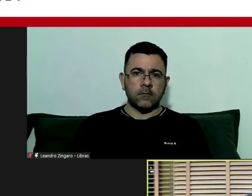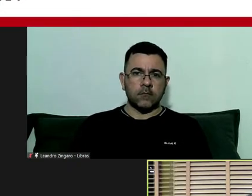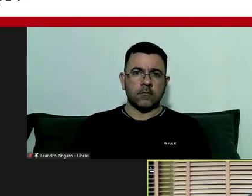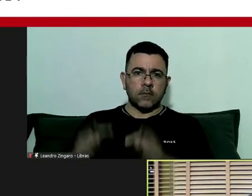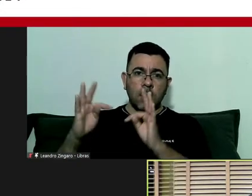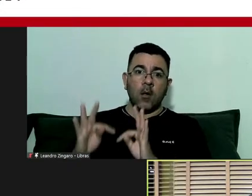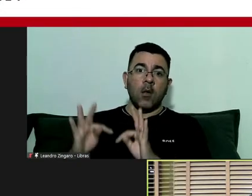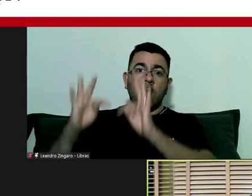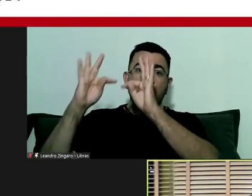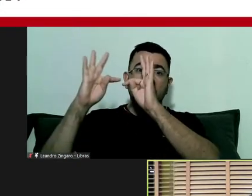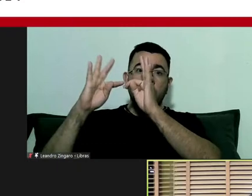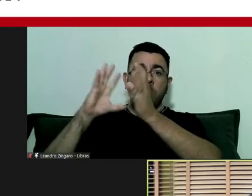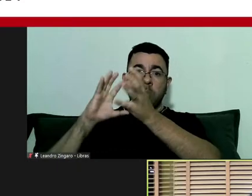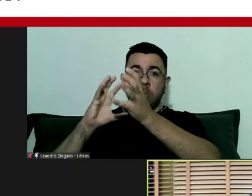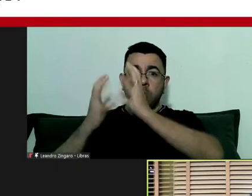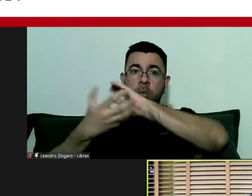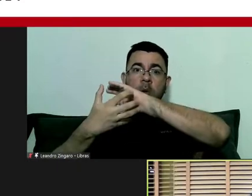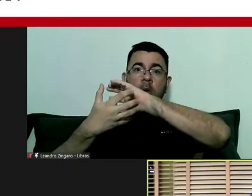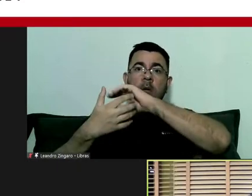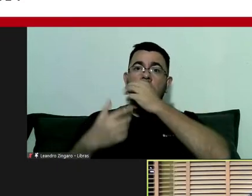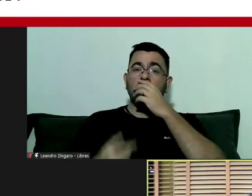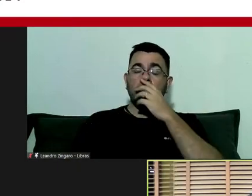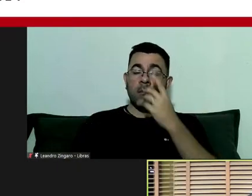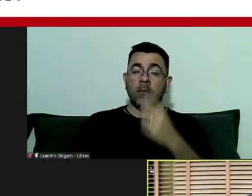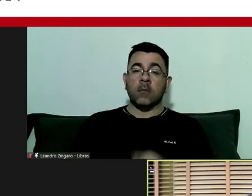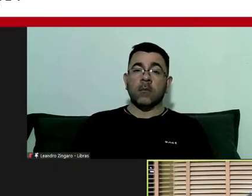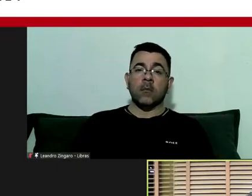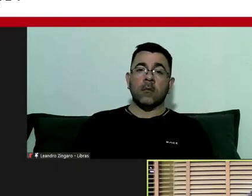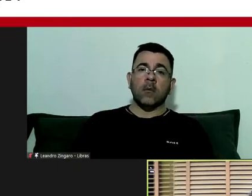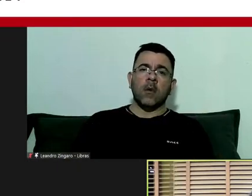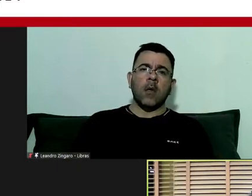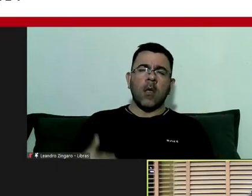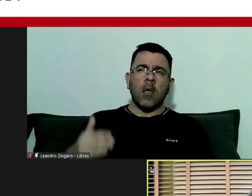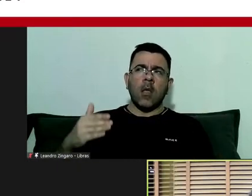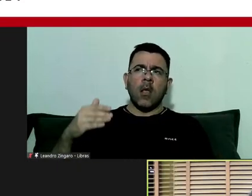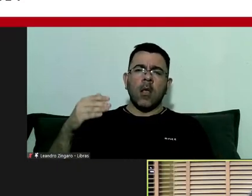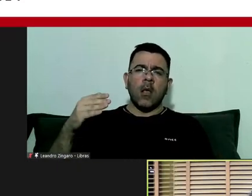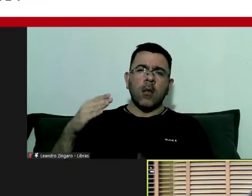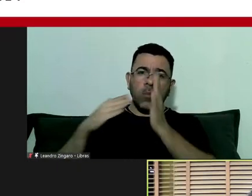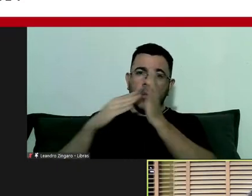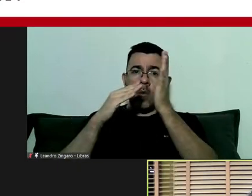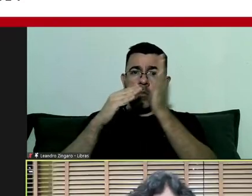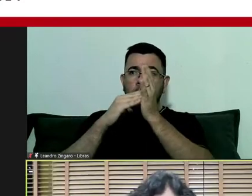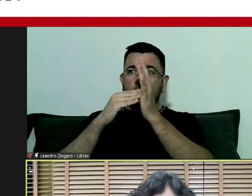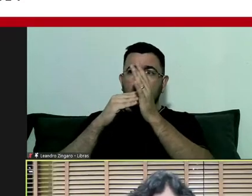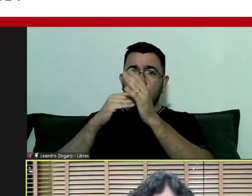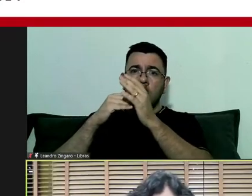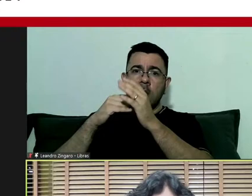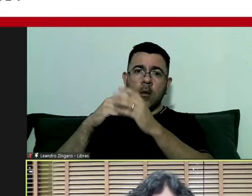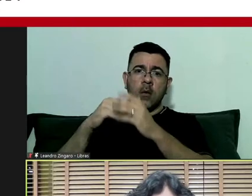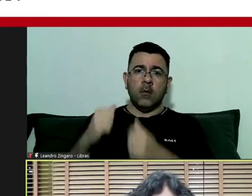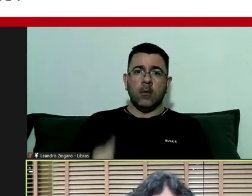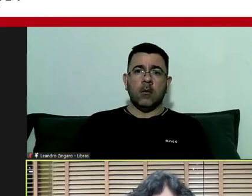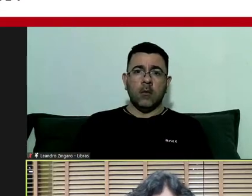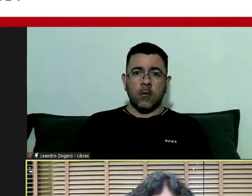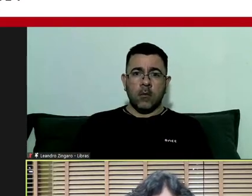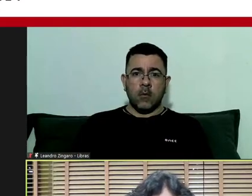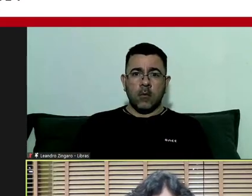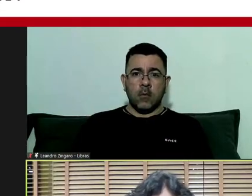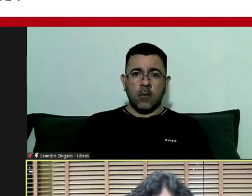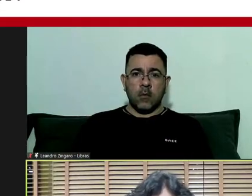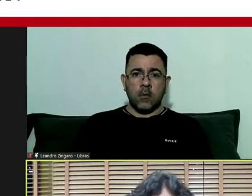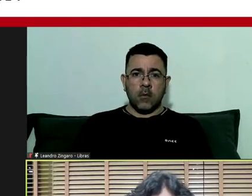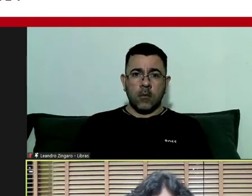digital ele foi o procurador-geral do município e o controlador Geral do município então ele ele passou aí